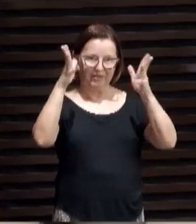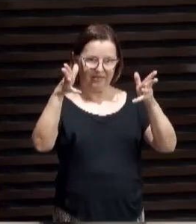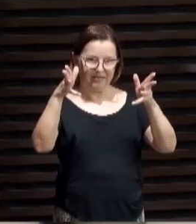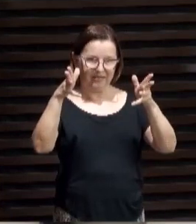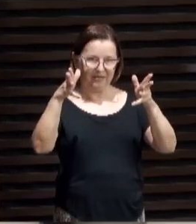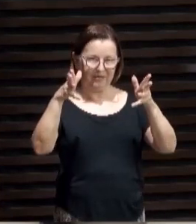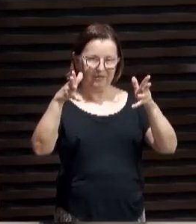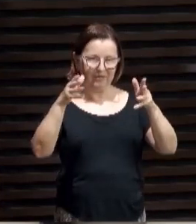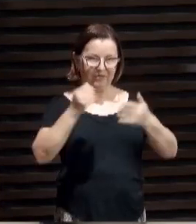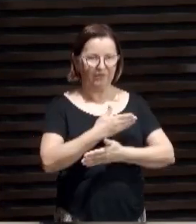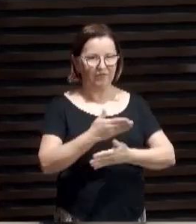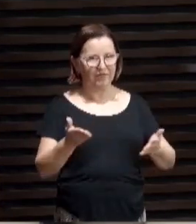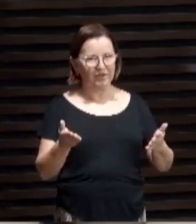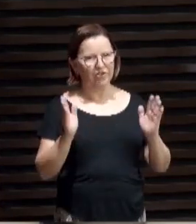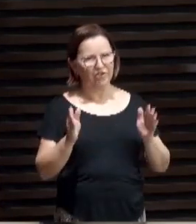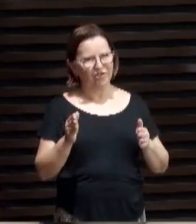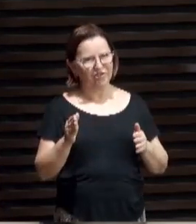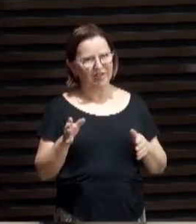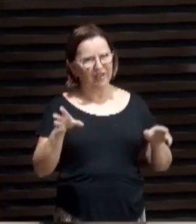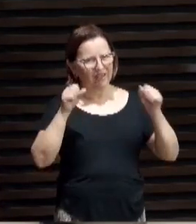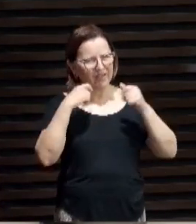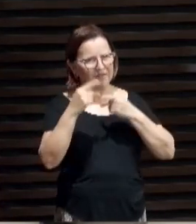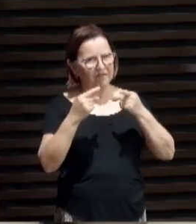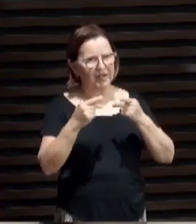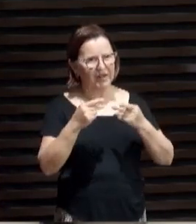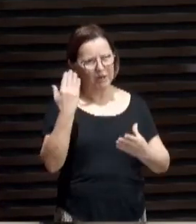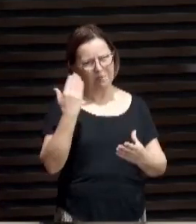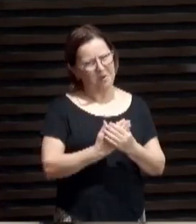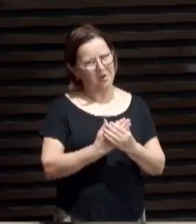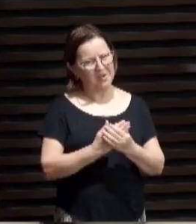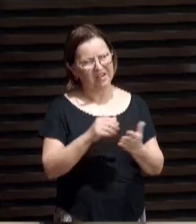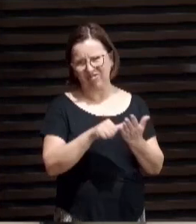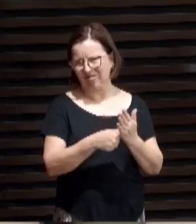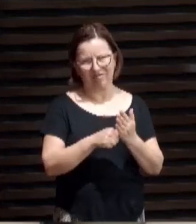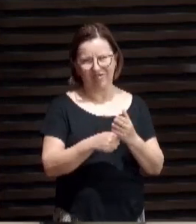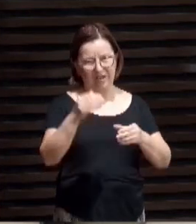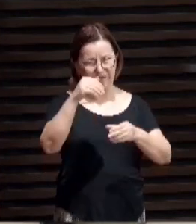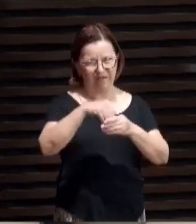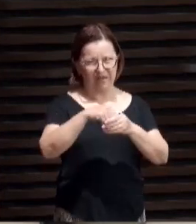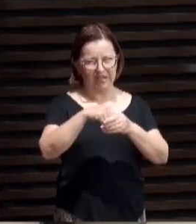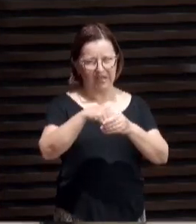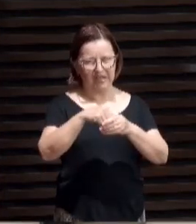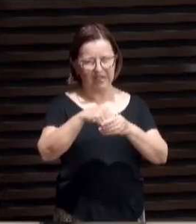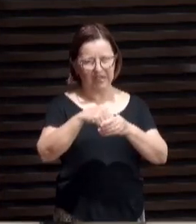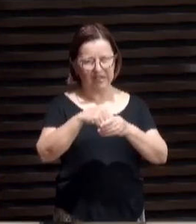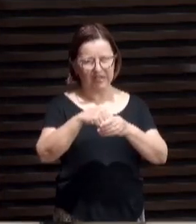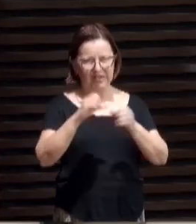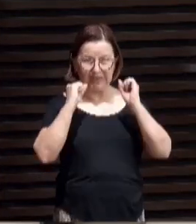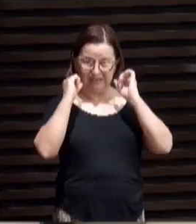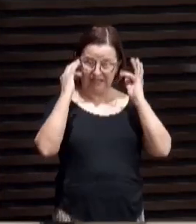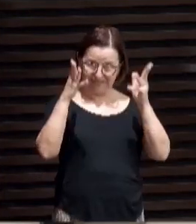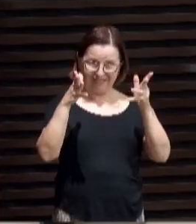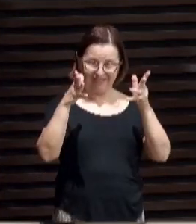Vocês já ouviram falar de processos ou de documentos ou de votações na calada da noite? Já ouviram